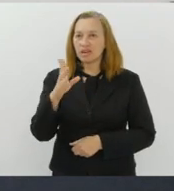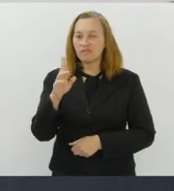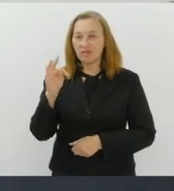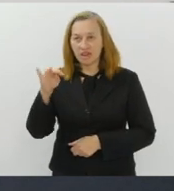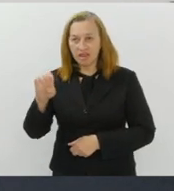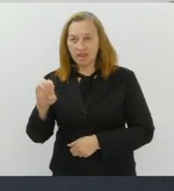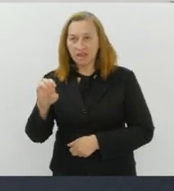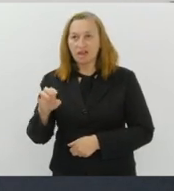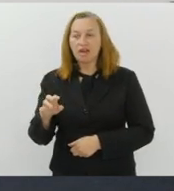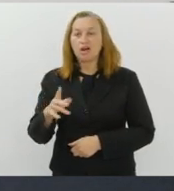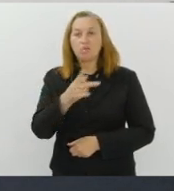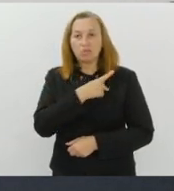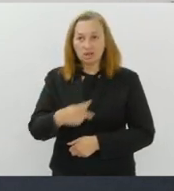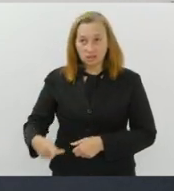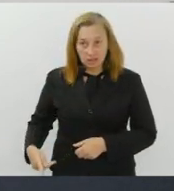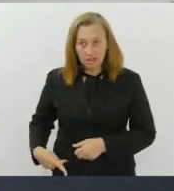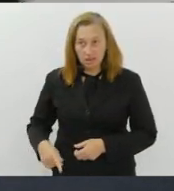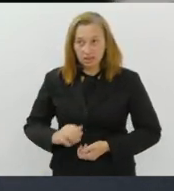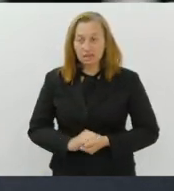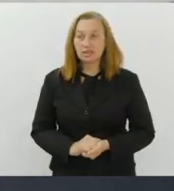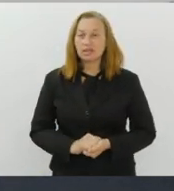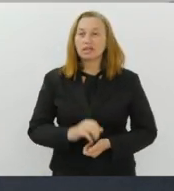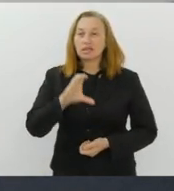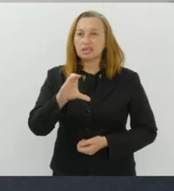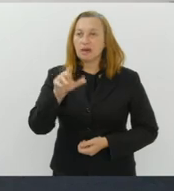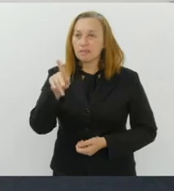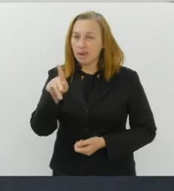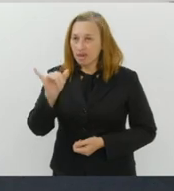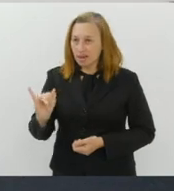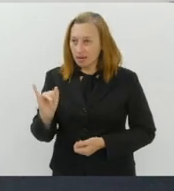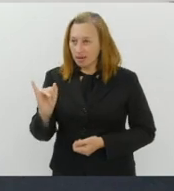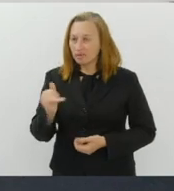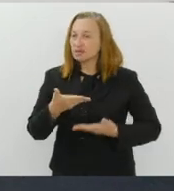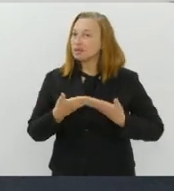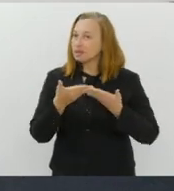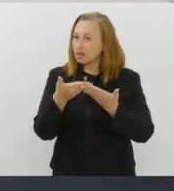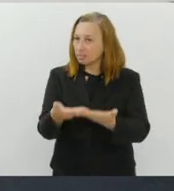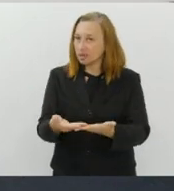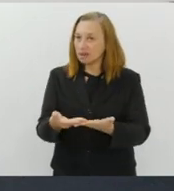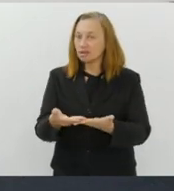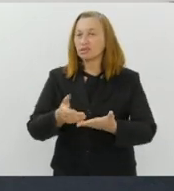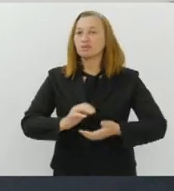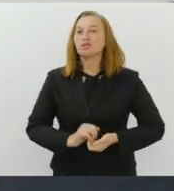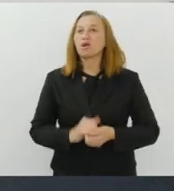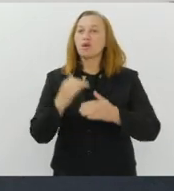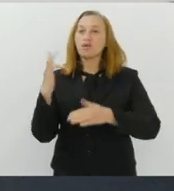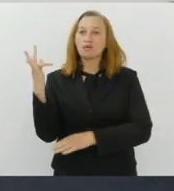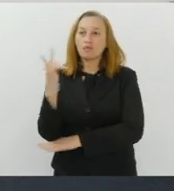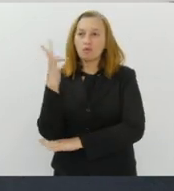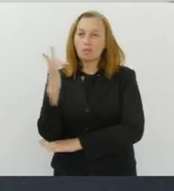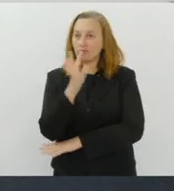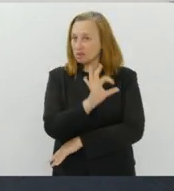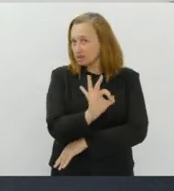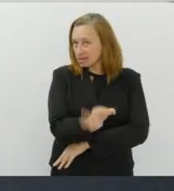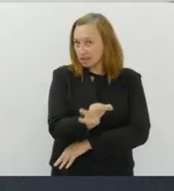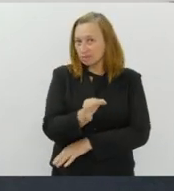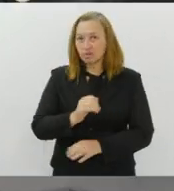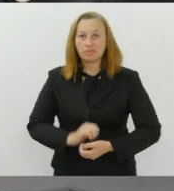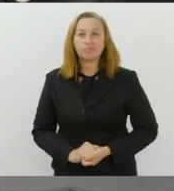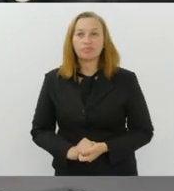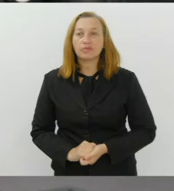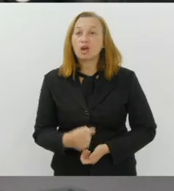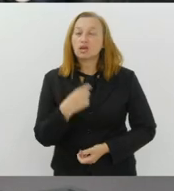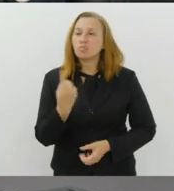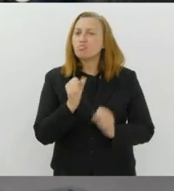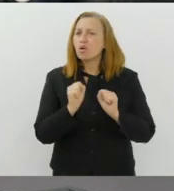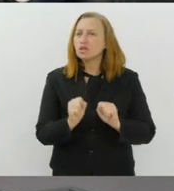ao presidente para que o presidente da CPI faça esse encaminhamento formal. Exatamente. Nós